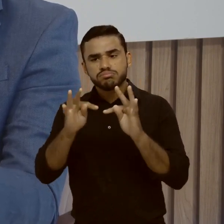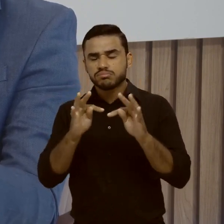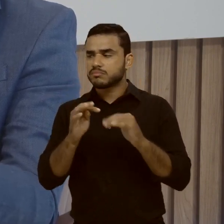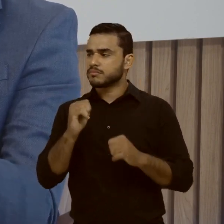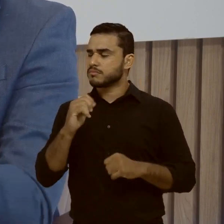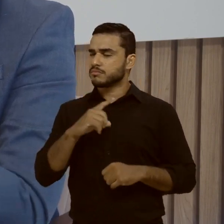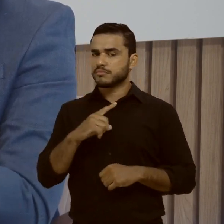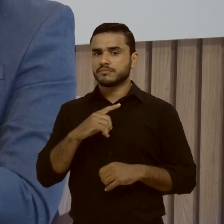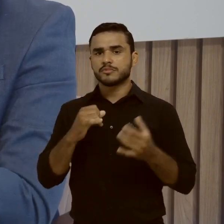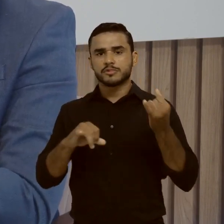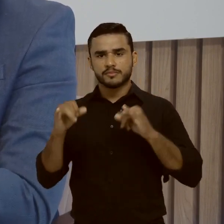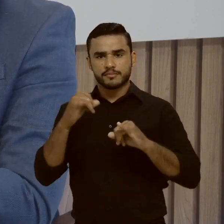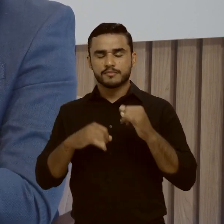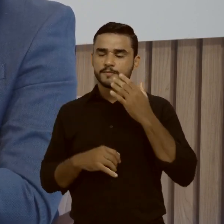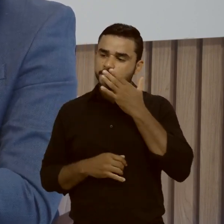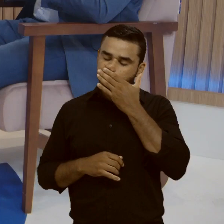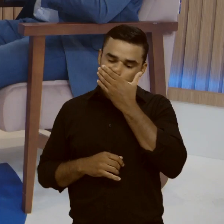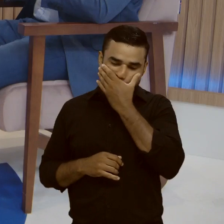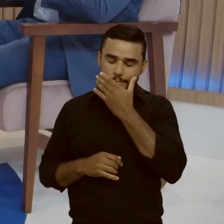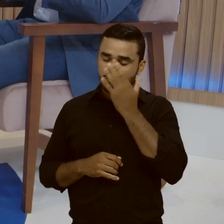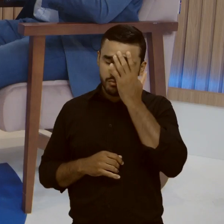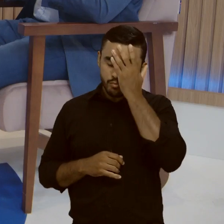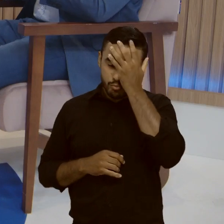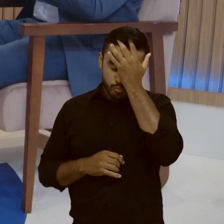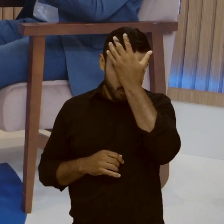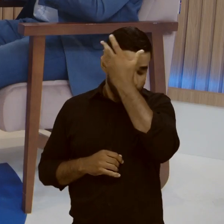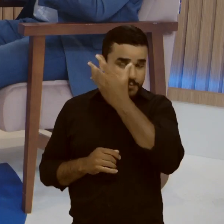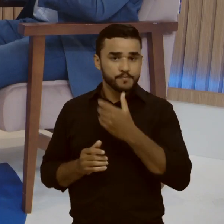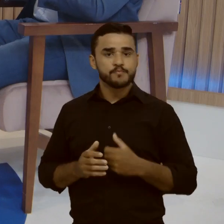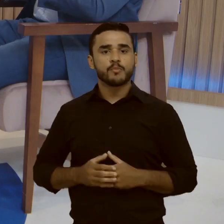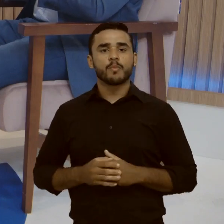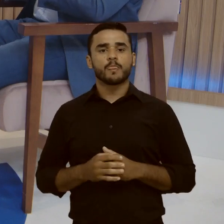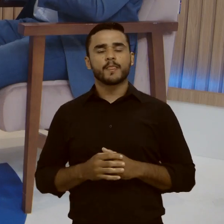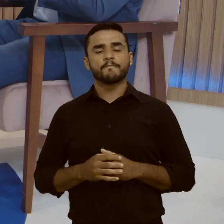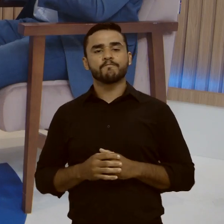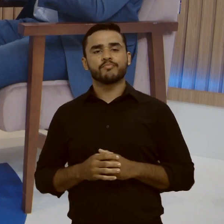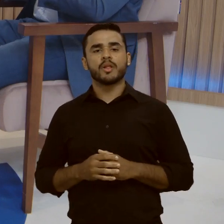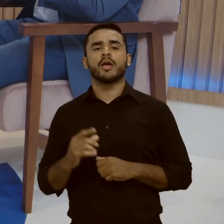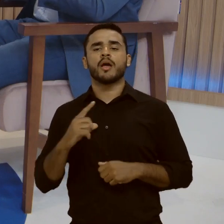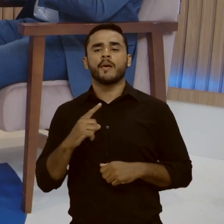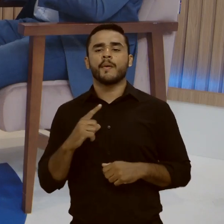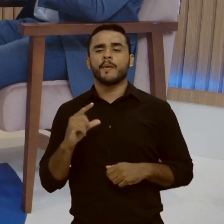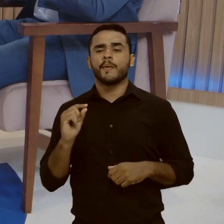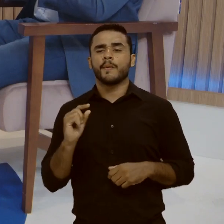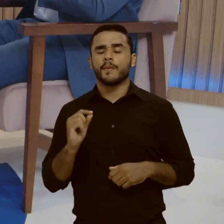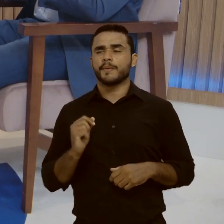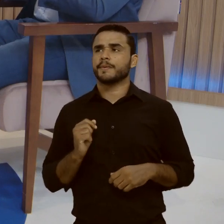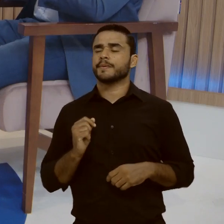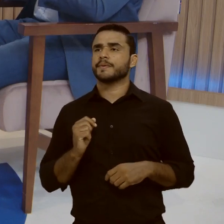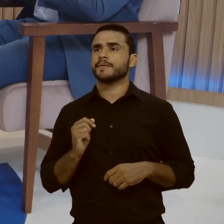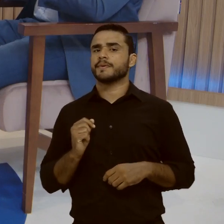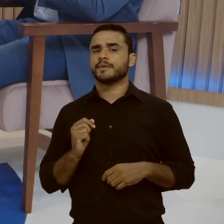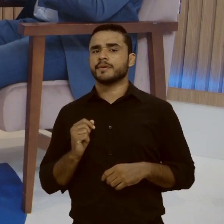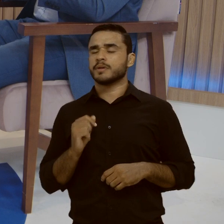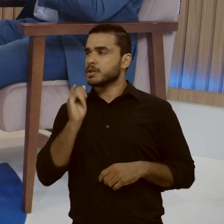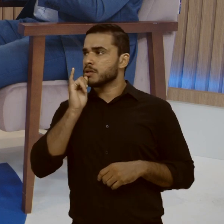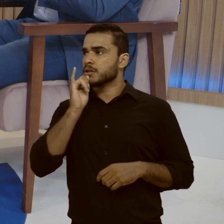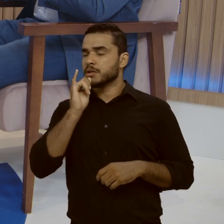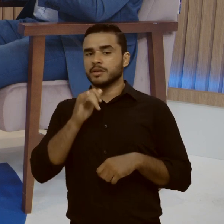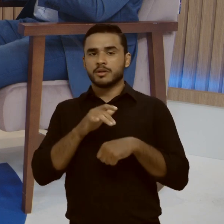para a quimioterapia. E aí, no caso, a gente tem aí uma